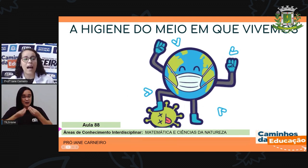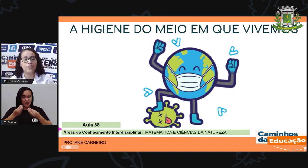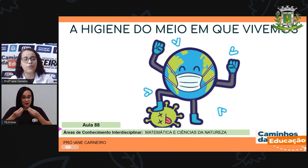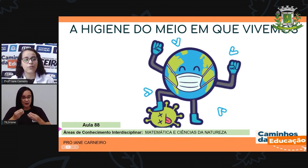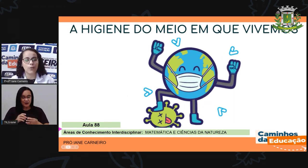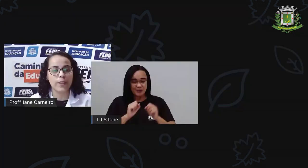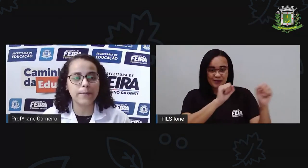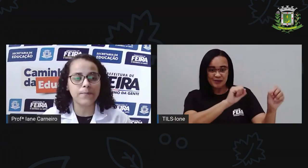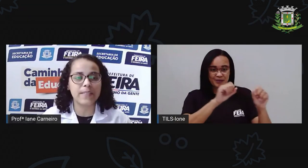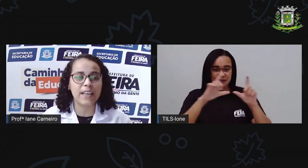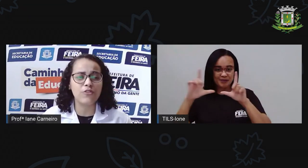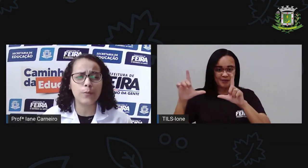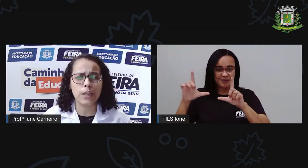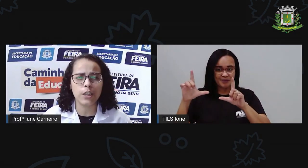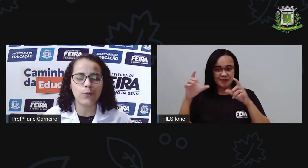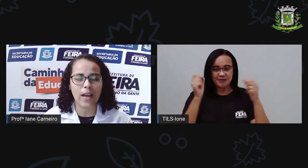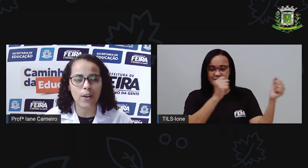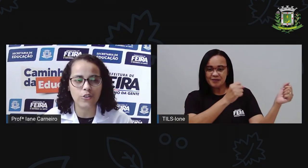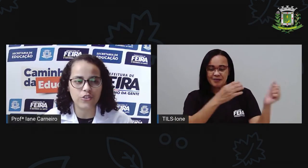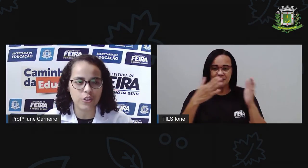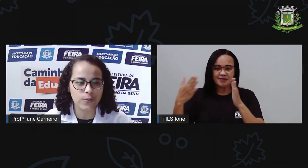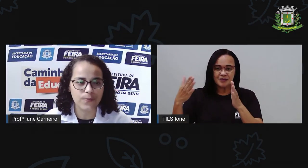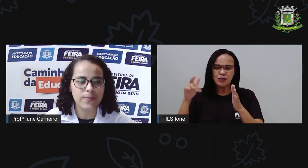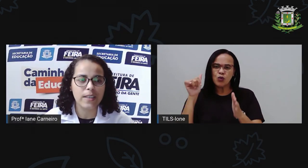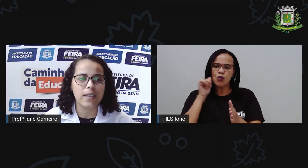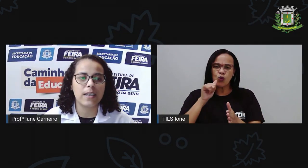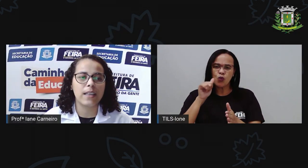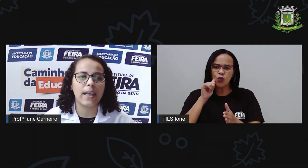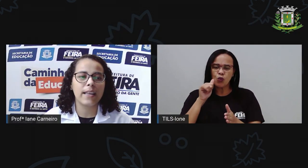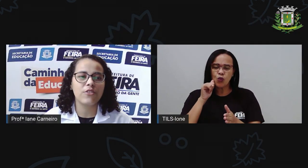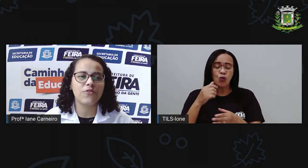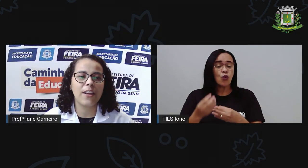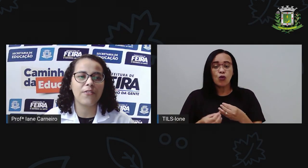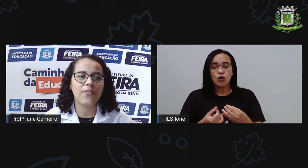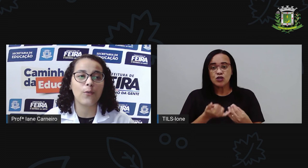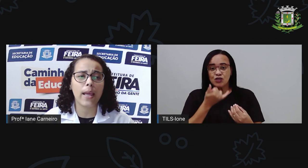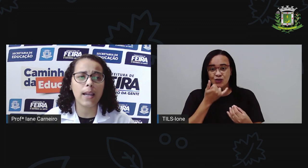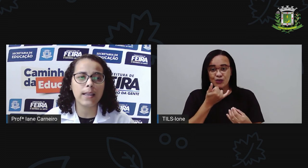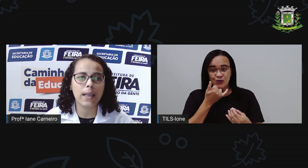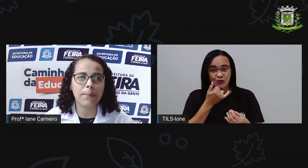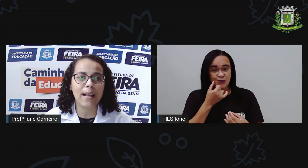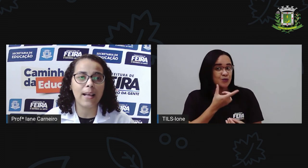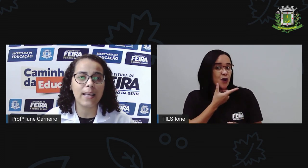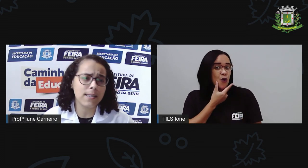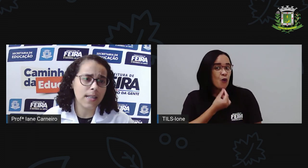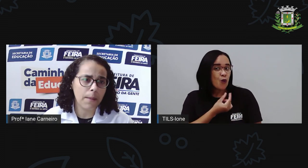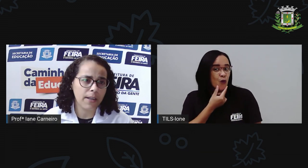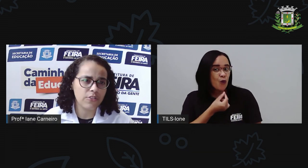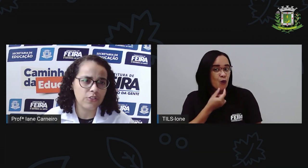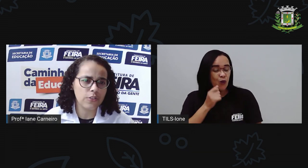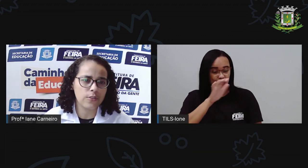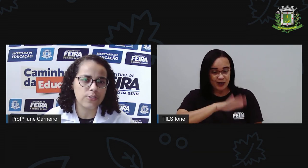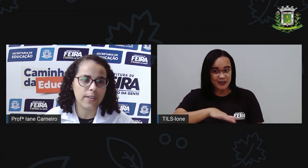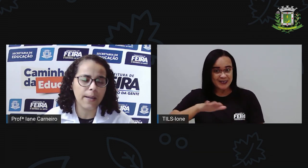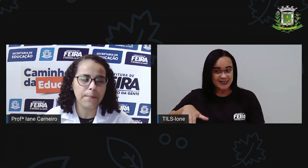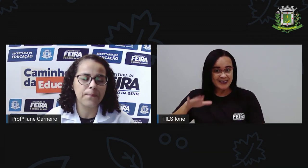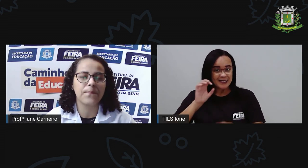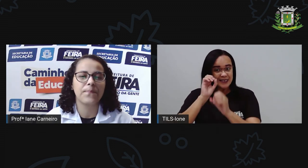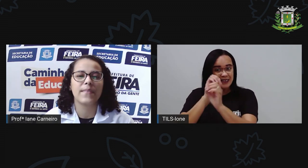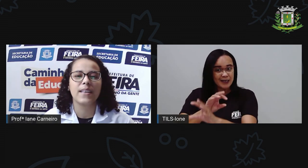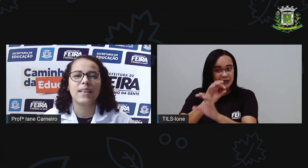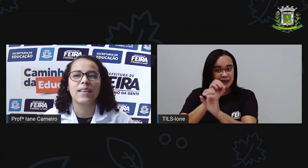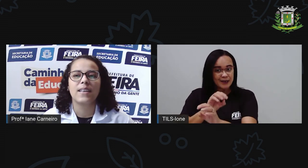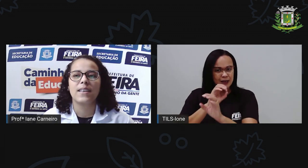a história, né? De um menininho, um garotinho, né? E a vai ver o que é que ele tem para ensinar para a gente hoje, né?